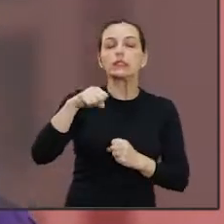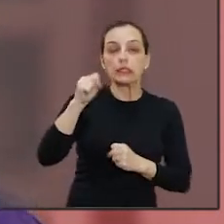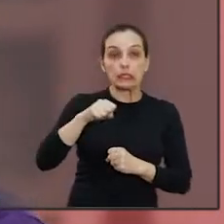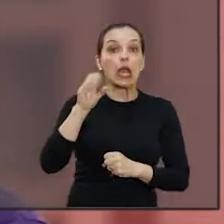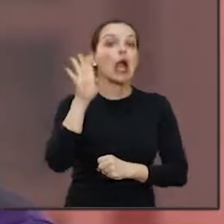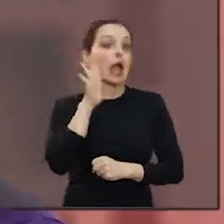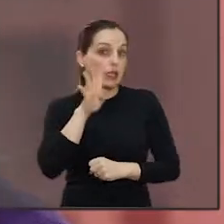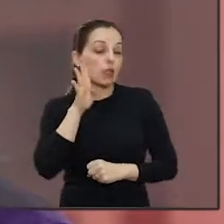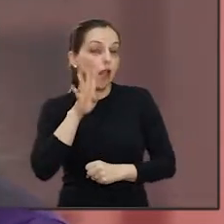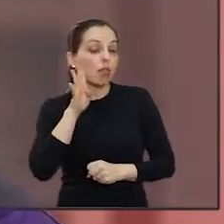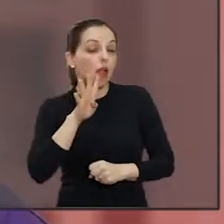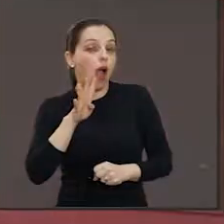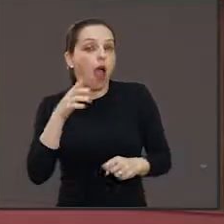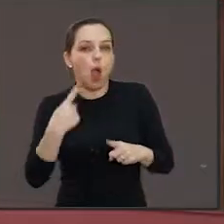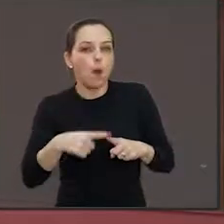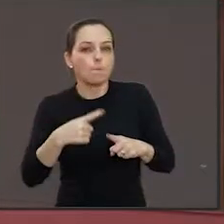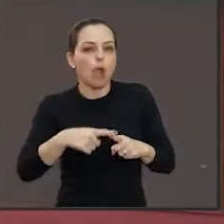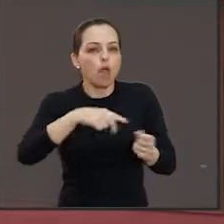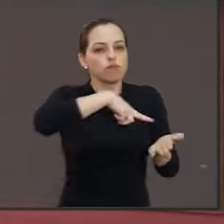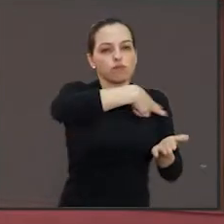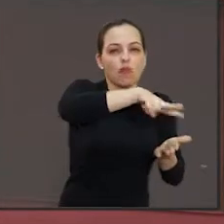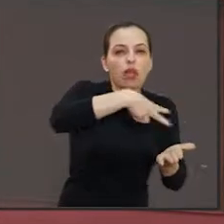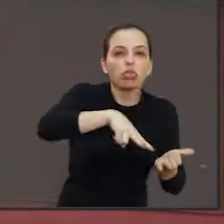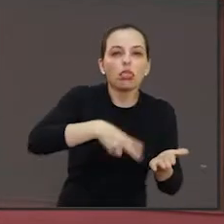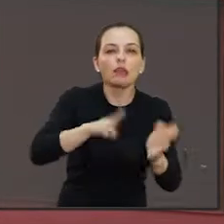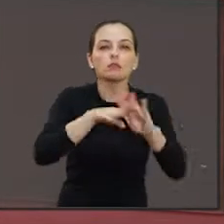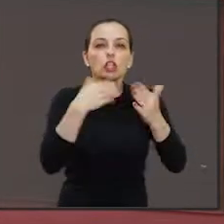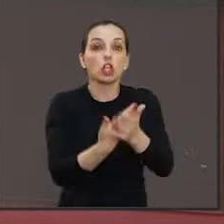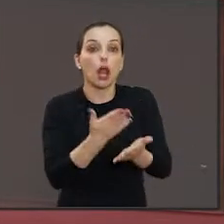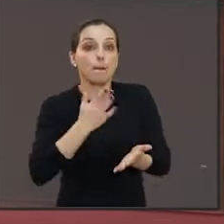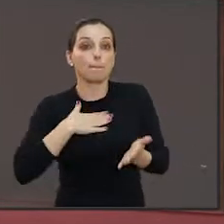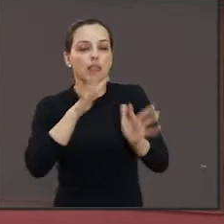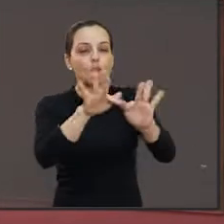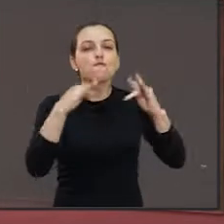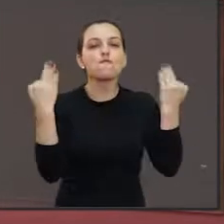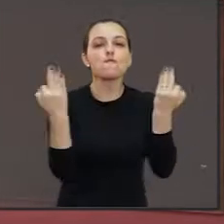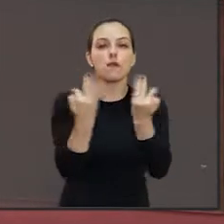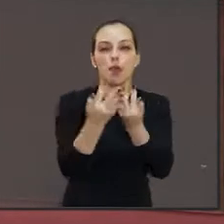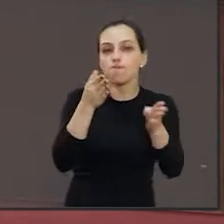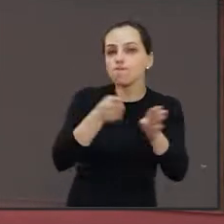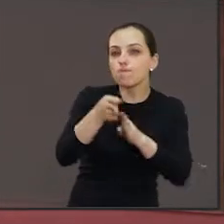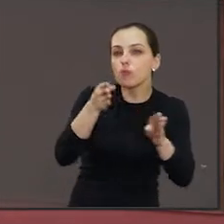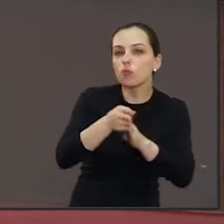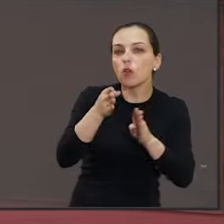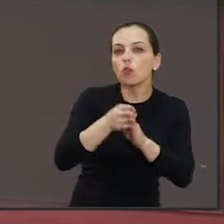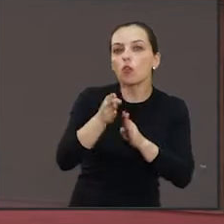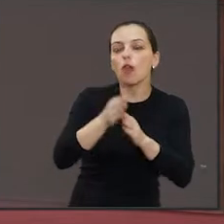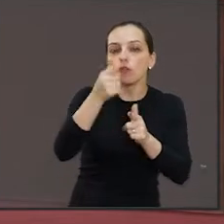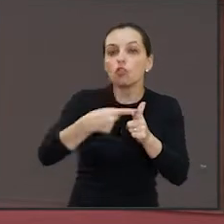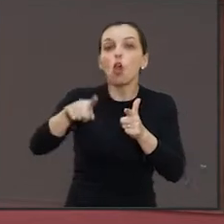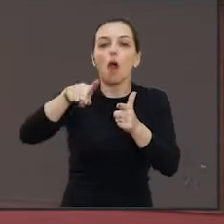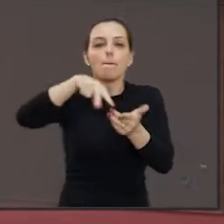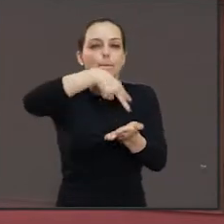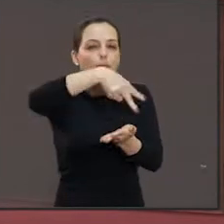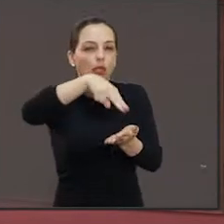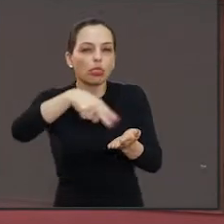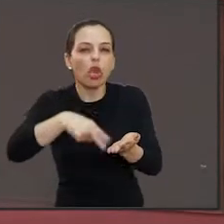gente é muito bem aceito, os nossos espetáculos estão sempre lotados, então acho legal, não sei se é o trabalho que a gente